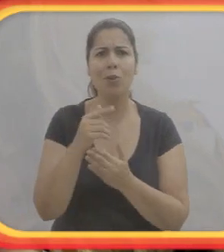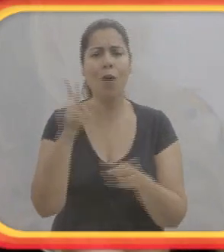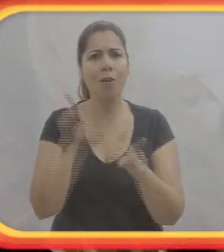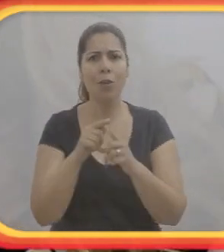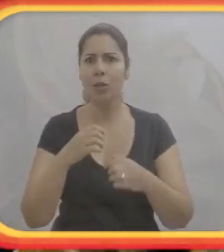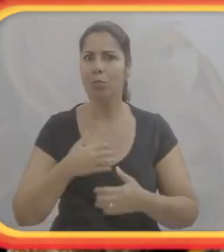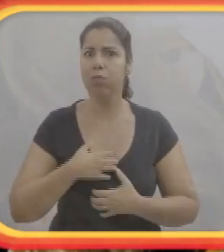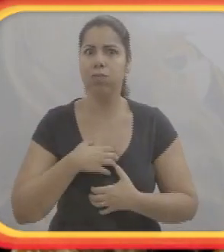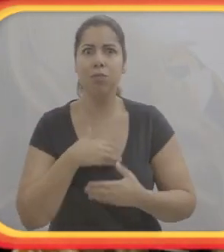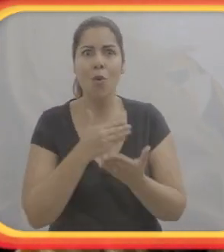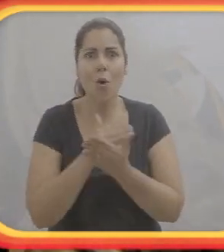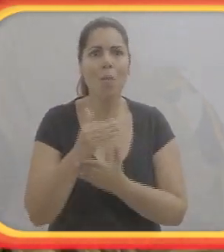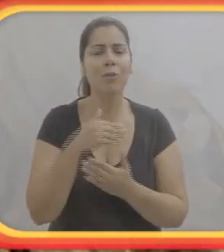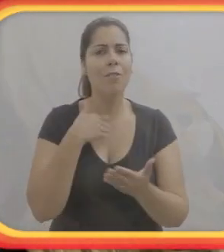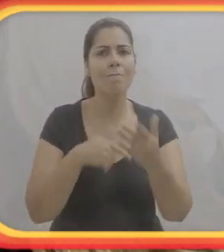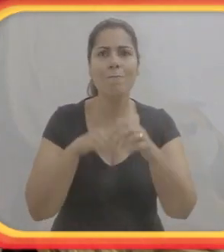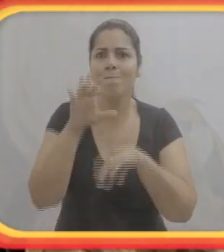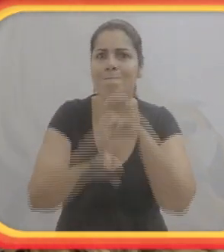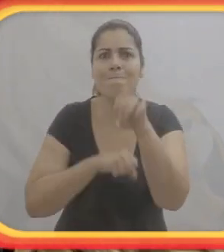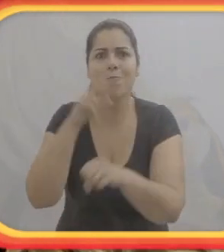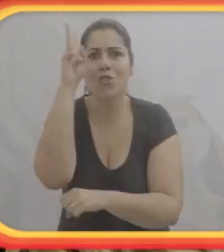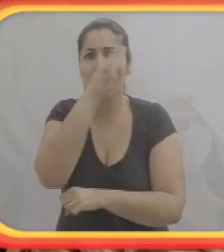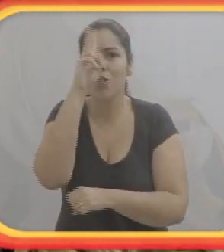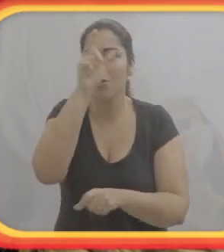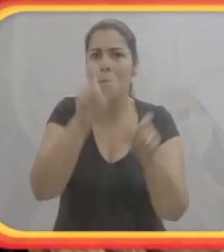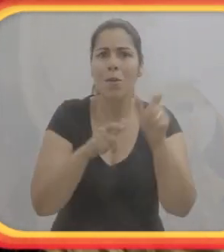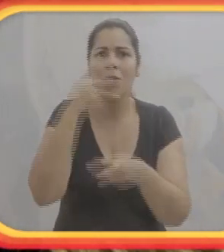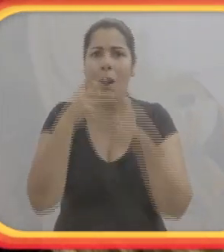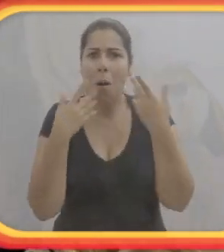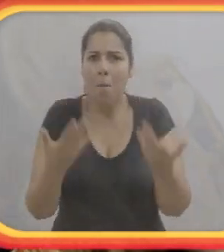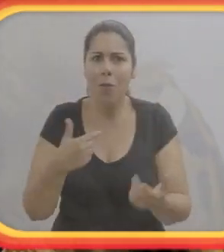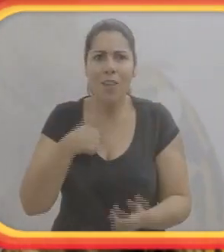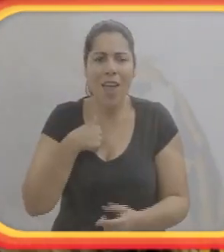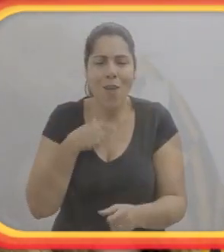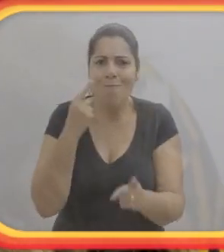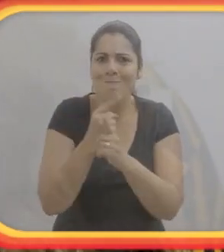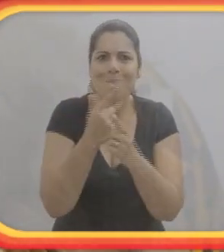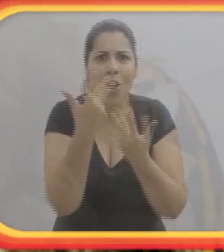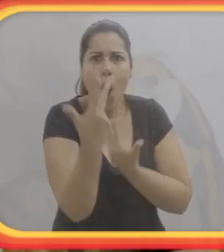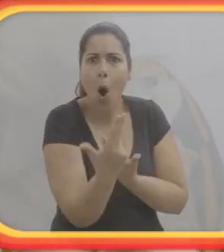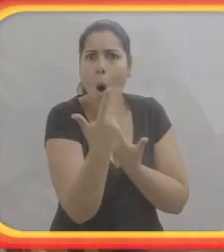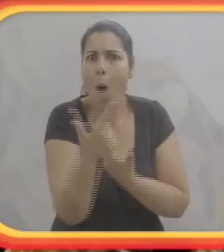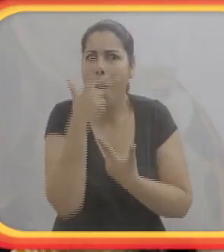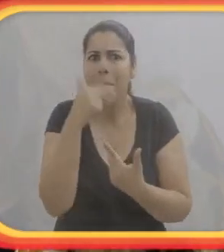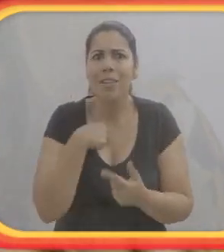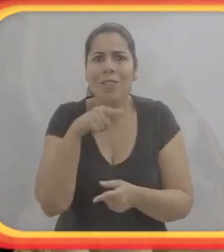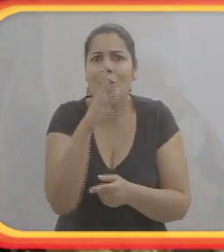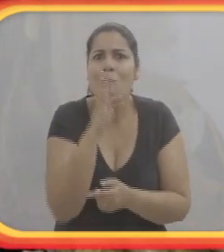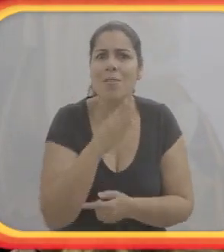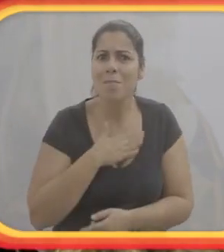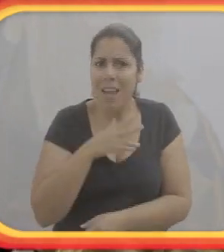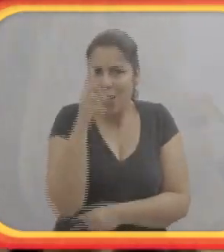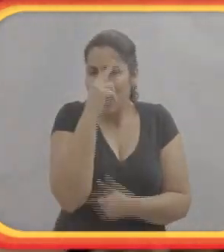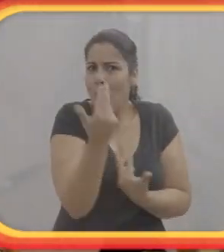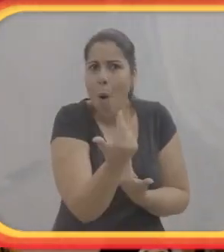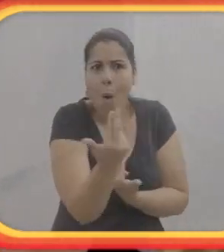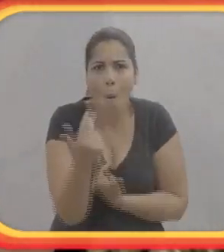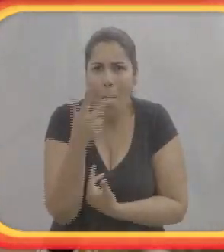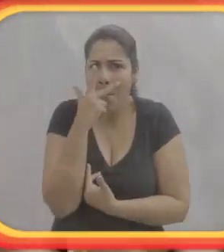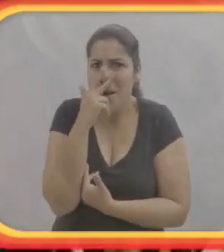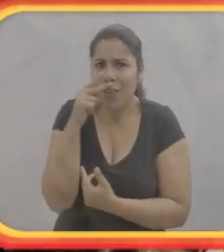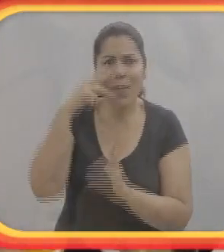as pessoas se viam naqueles relatos, né? E eu fiquei surpresa e aquilo começou a me dar um gás, começou a